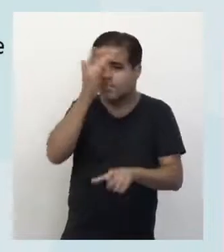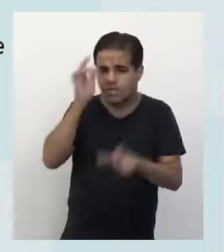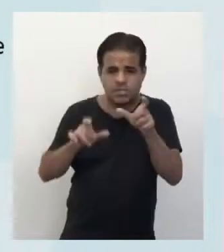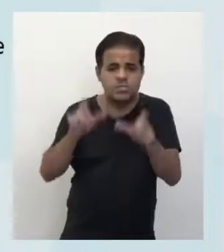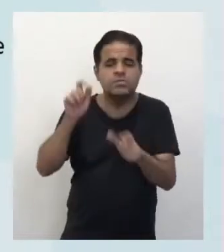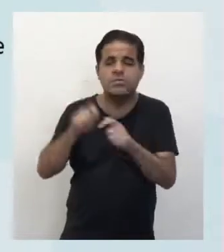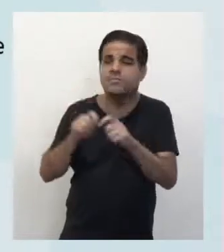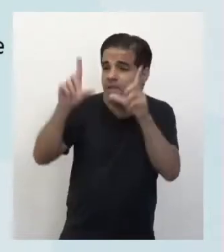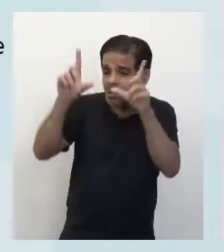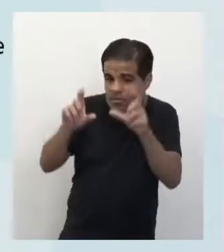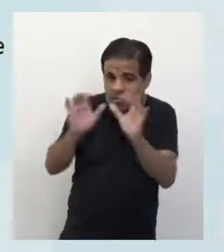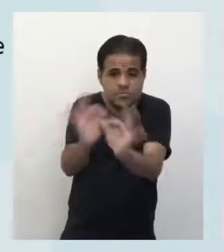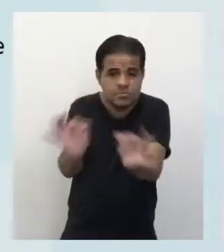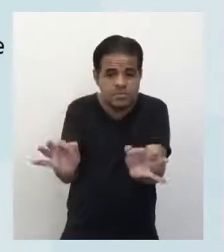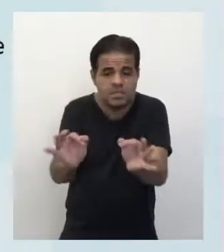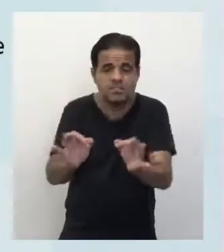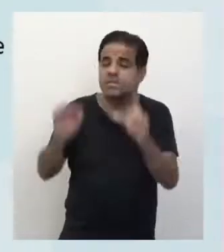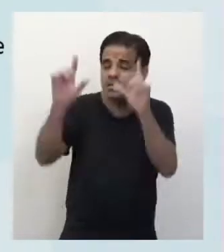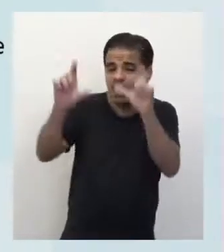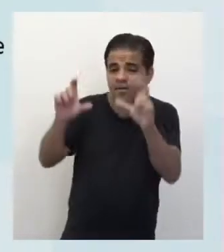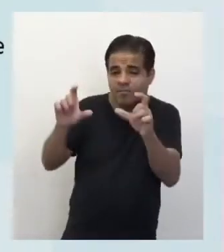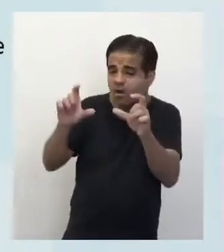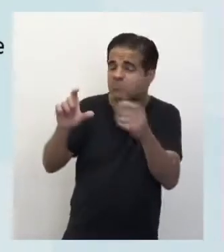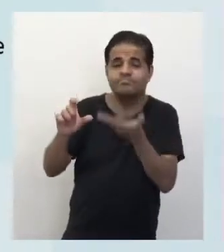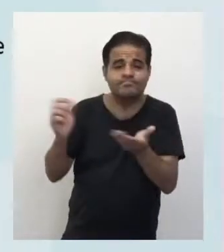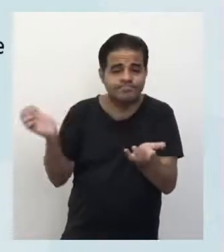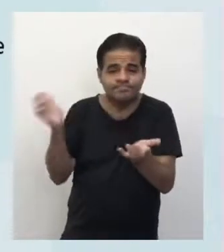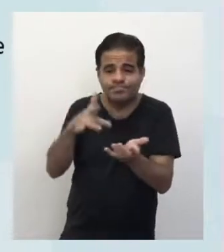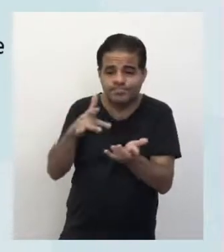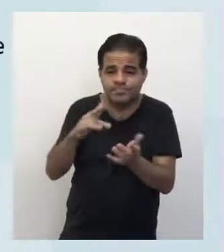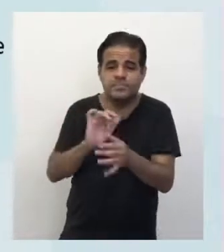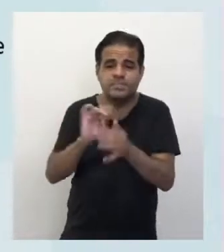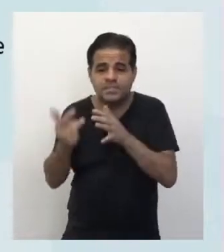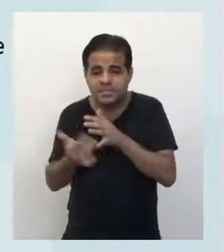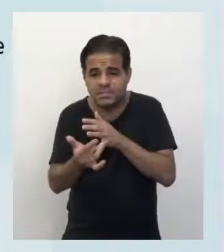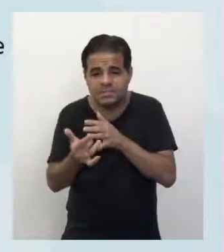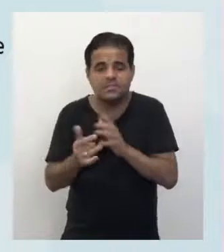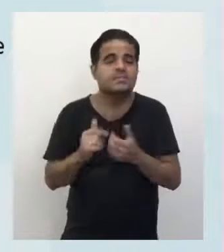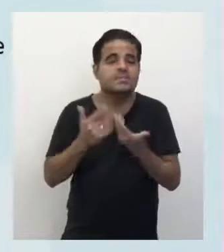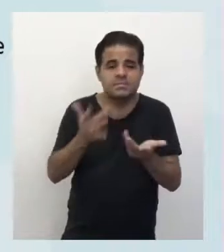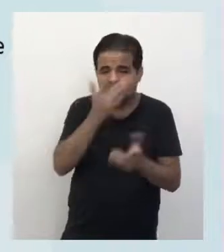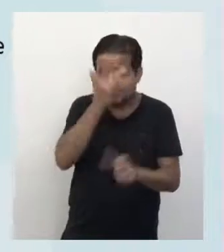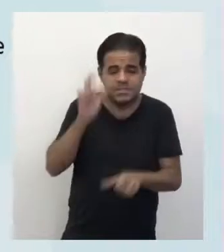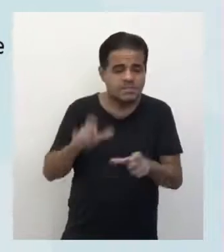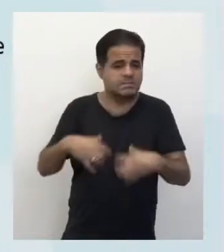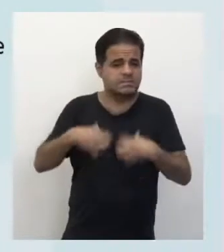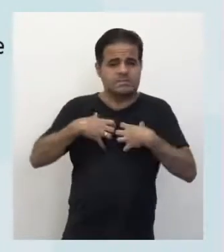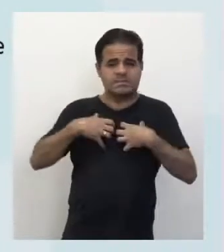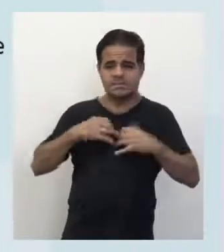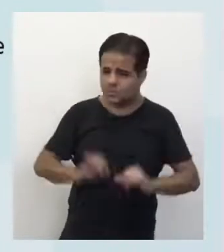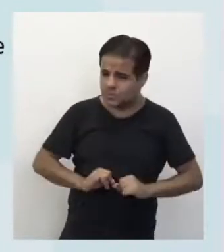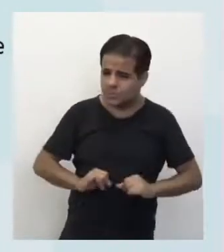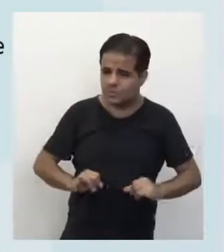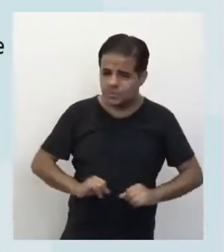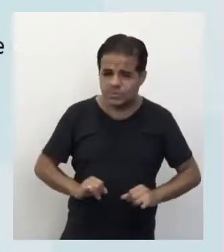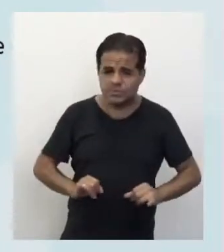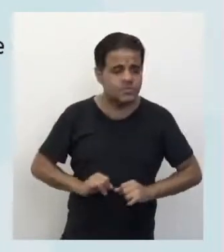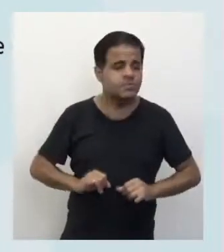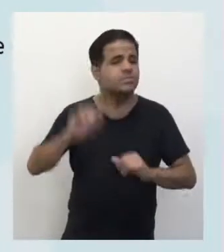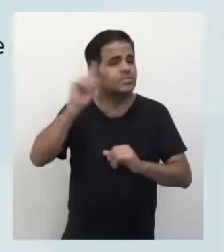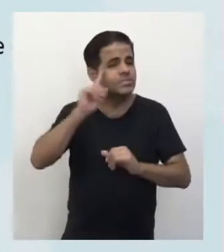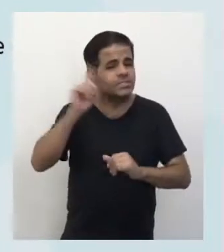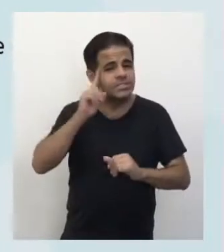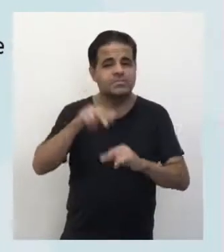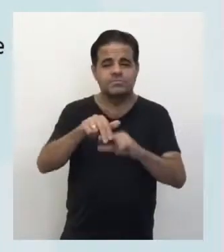uma foto simples e essa foto acabou caindo nas redes sociais, viralizaram e essas pessoas acabaram sofrendo muito no dia a dia com